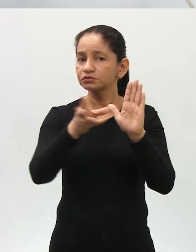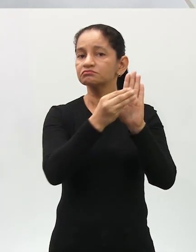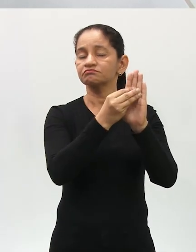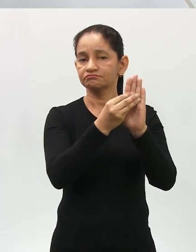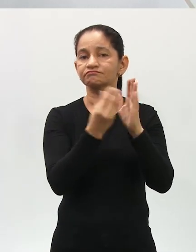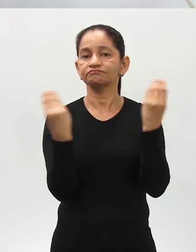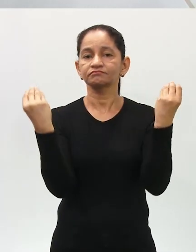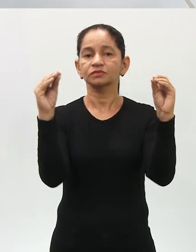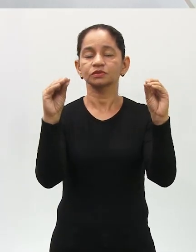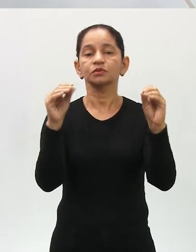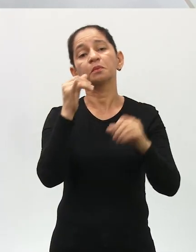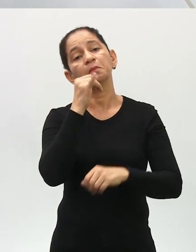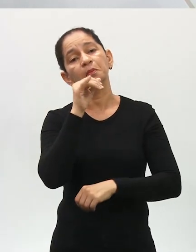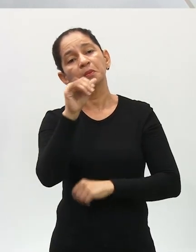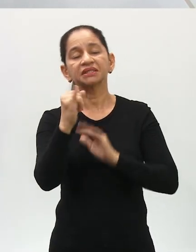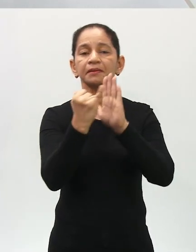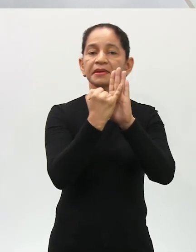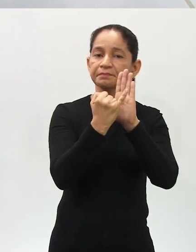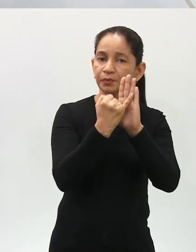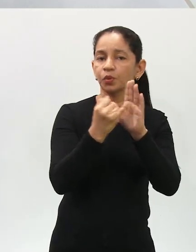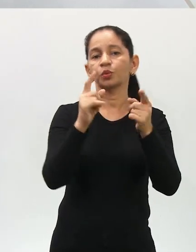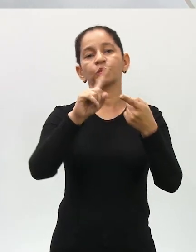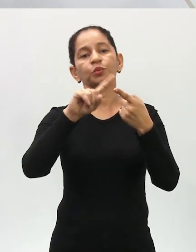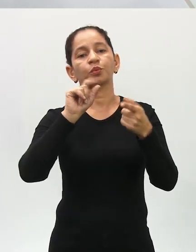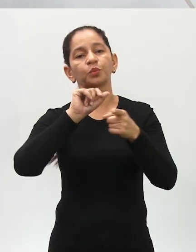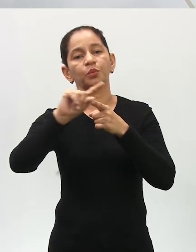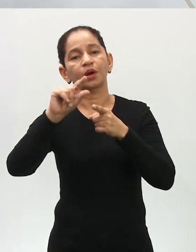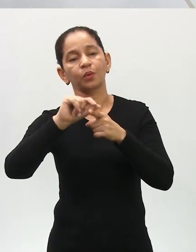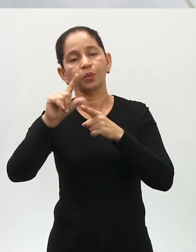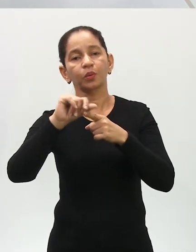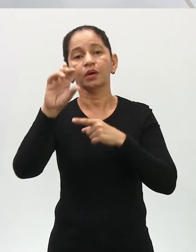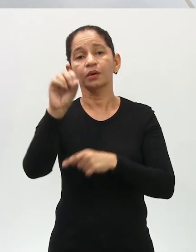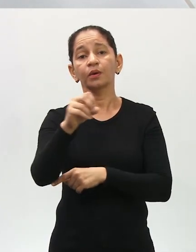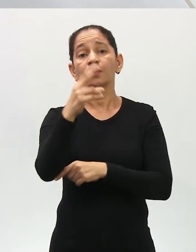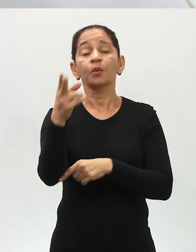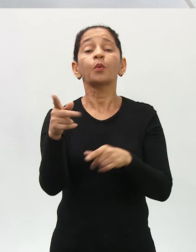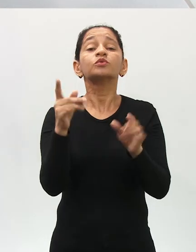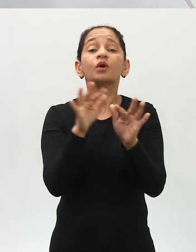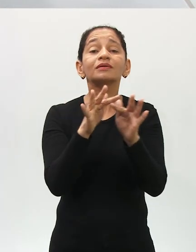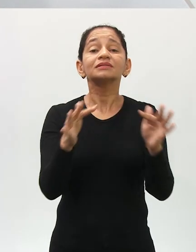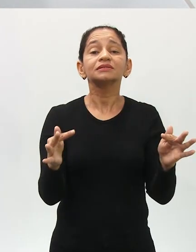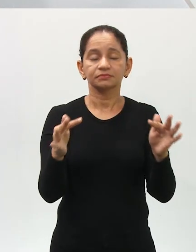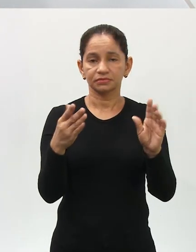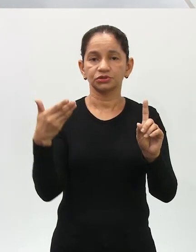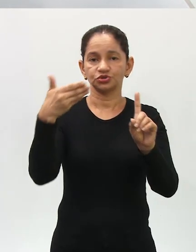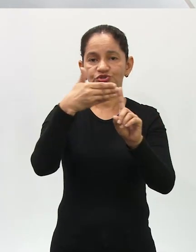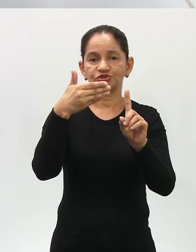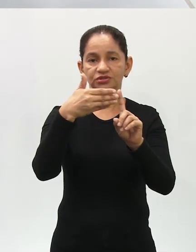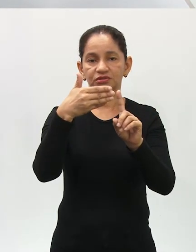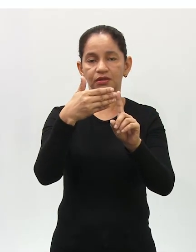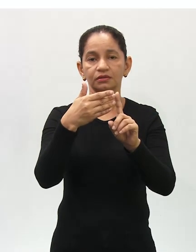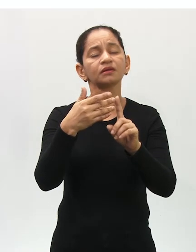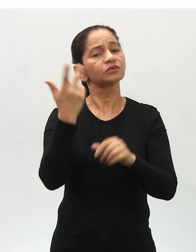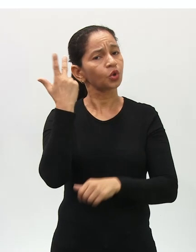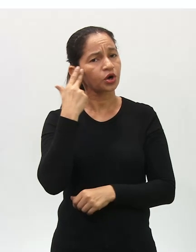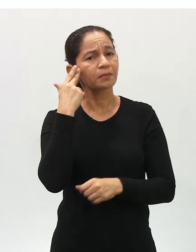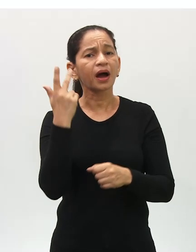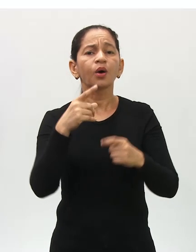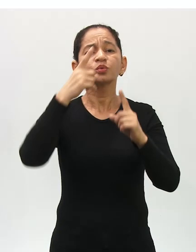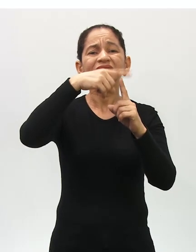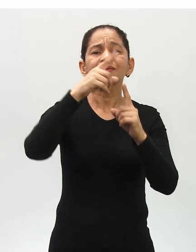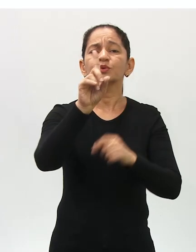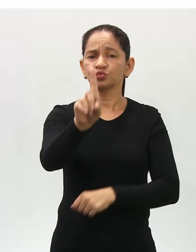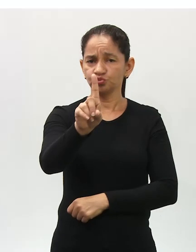for das outras formas, como impostos, aluguéis, então receitas primárias. Geralmente são primárias,